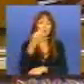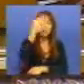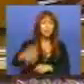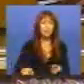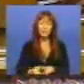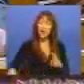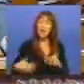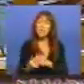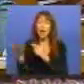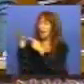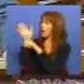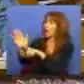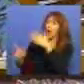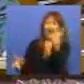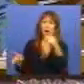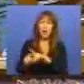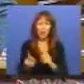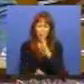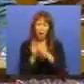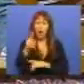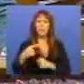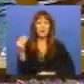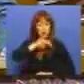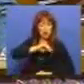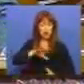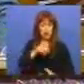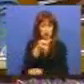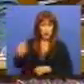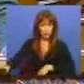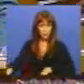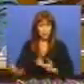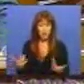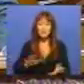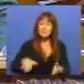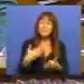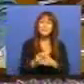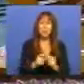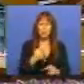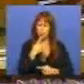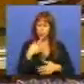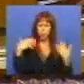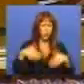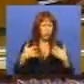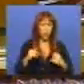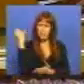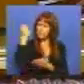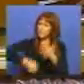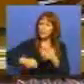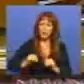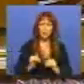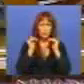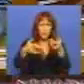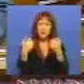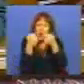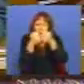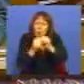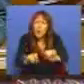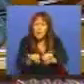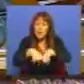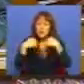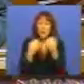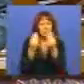que serviram de referência para o aumento das pensões. Perante o avolumar deste imposto, escondido e